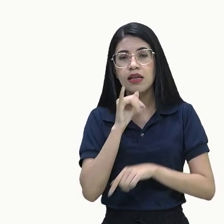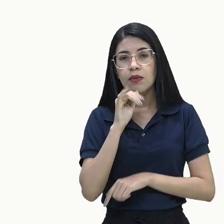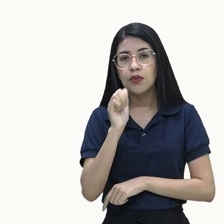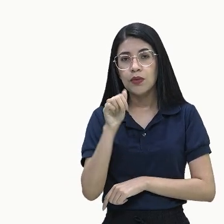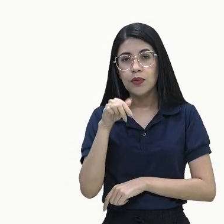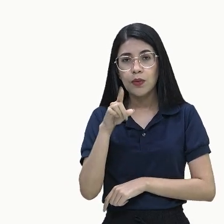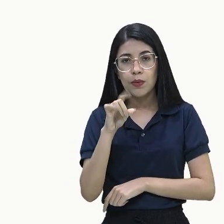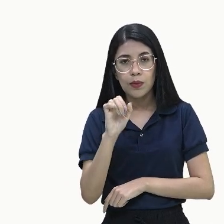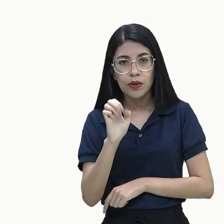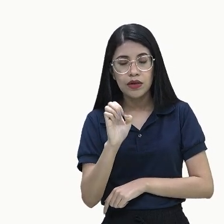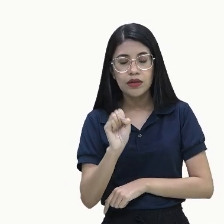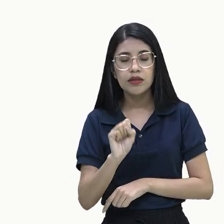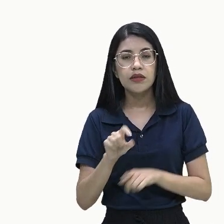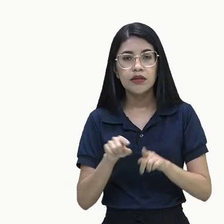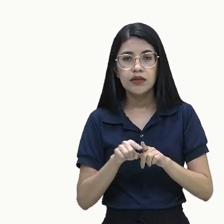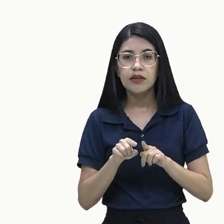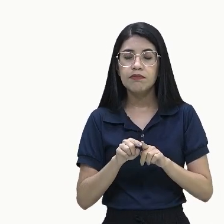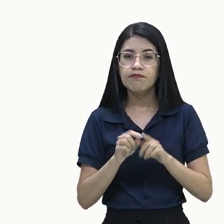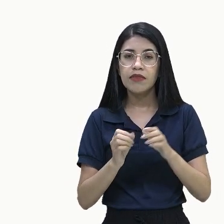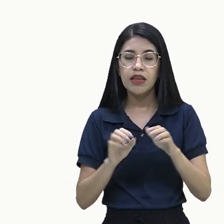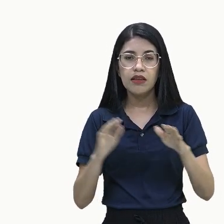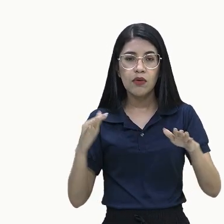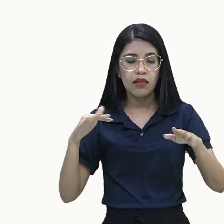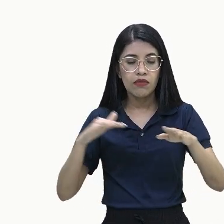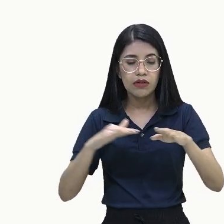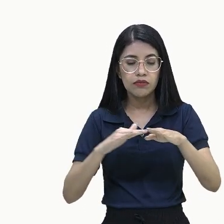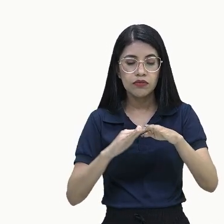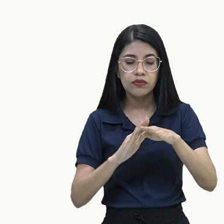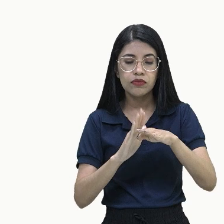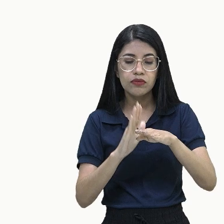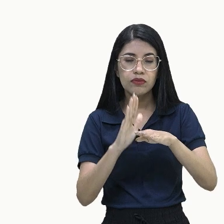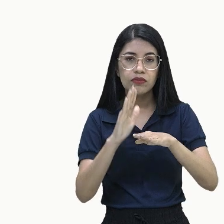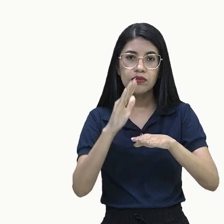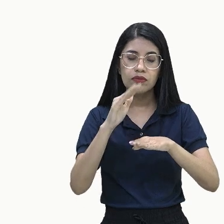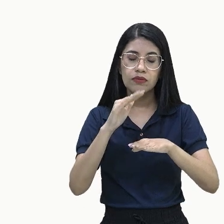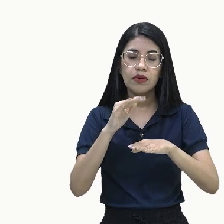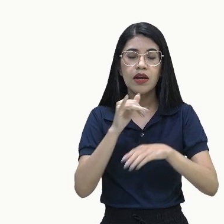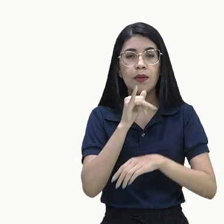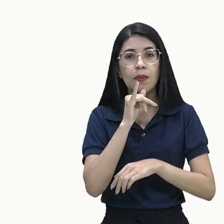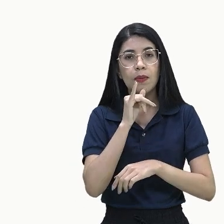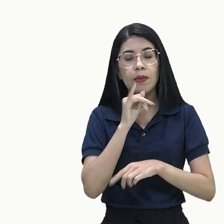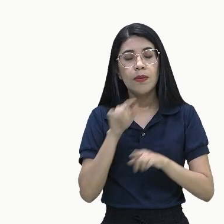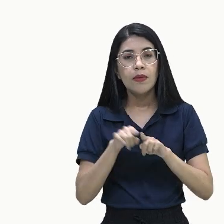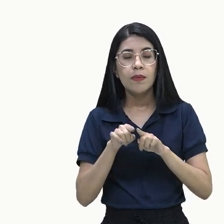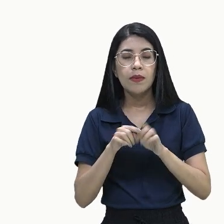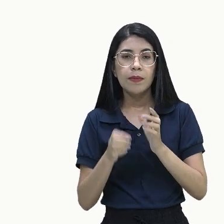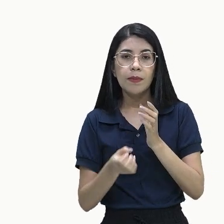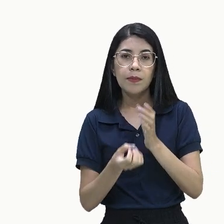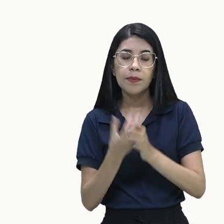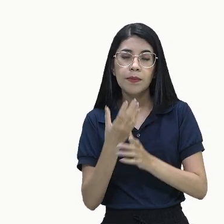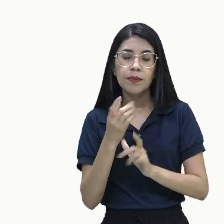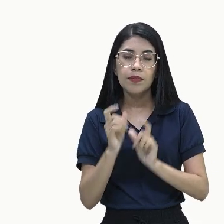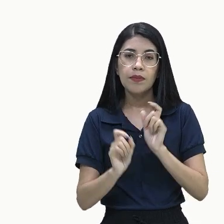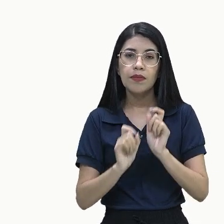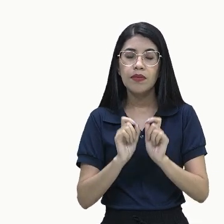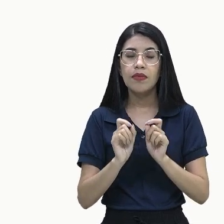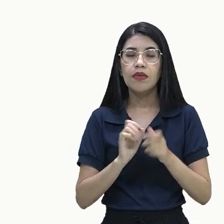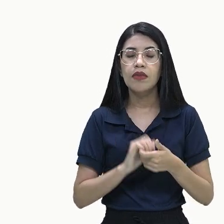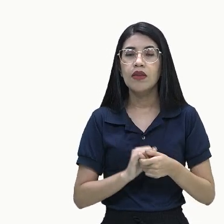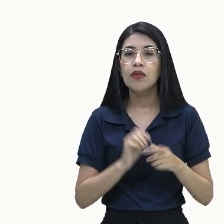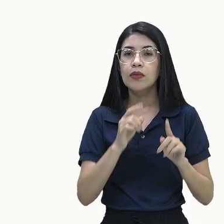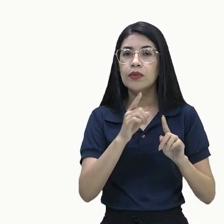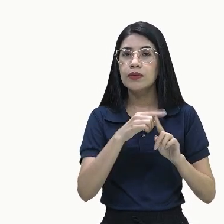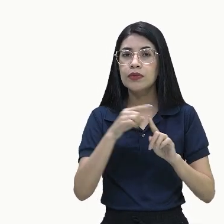Andes, né? Então, isso vai resultar aí, por exemplo, na formação nessas formas,